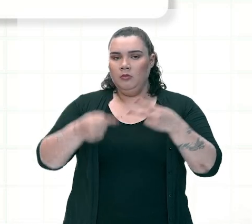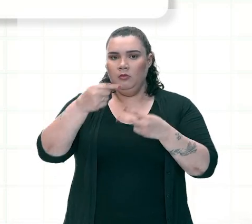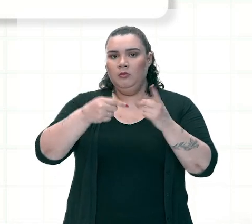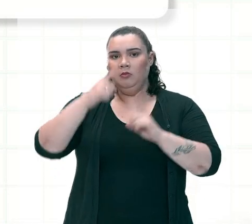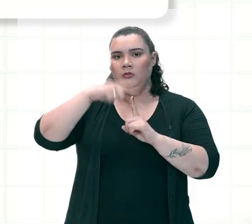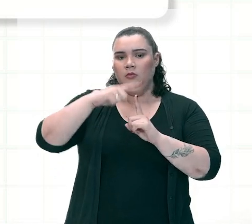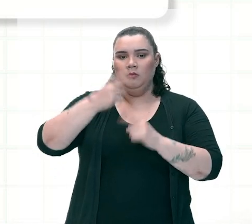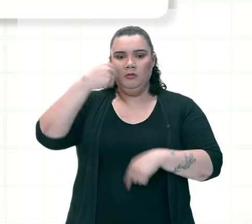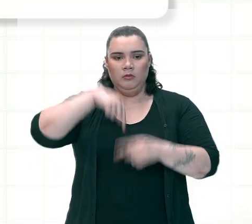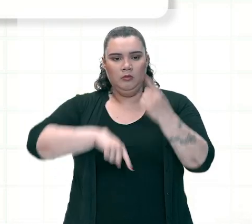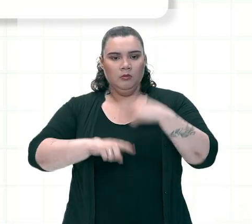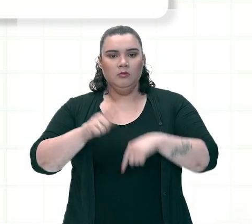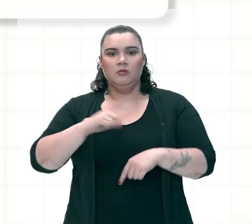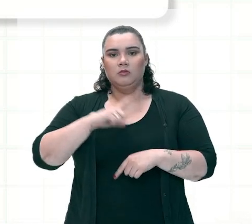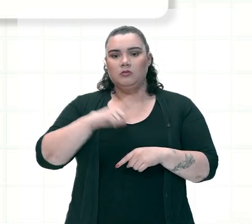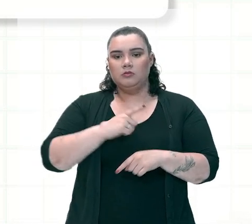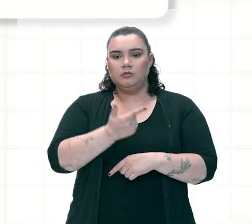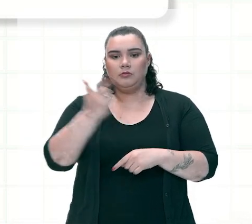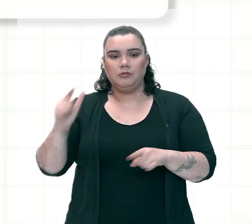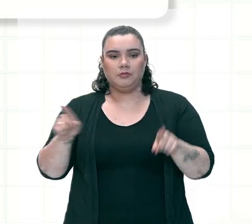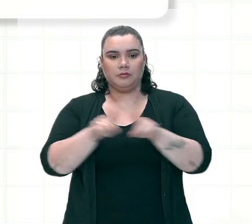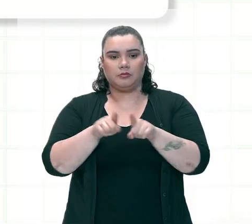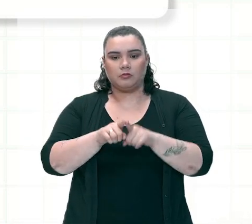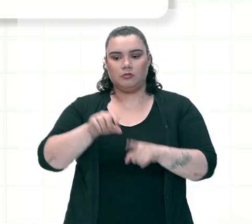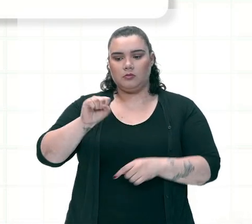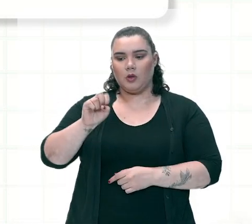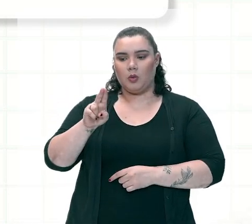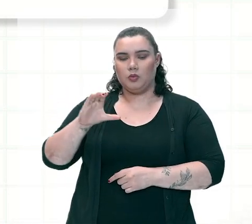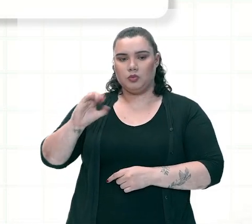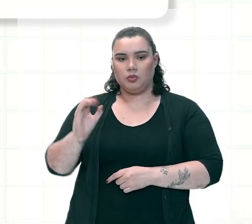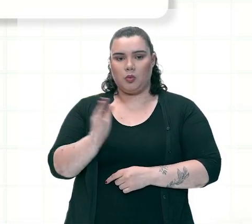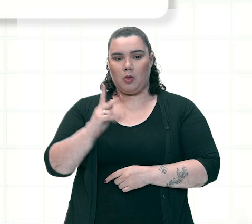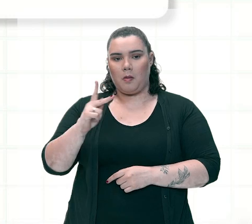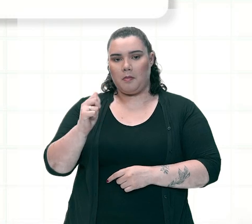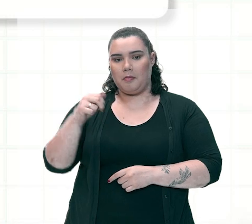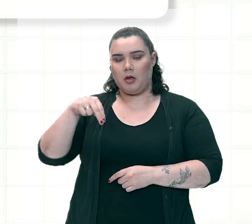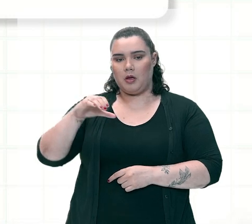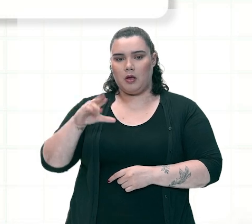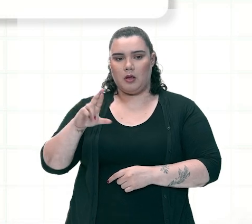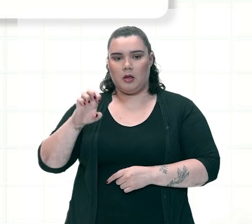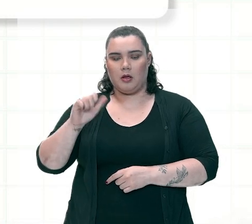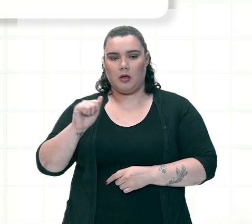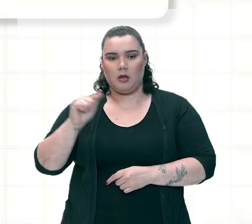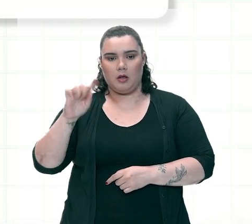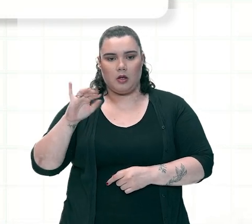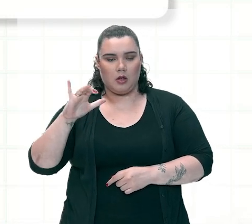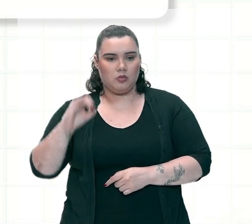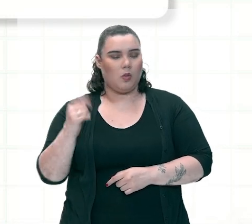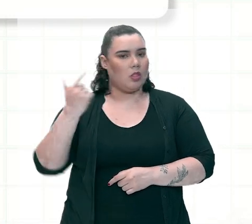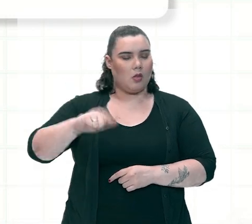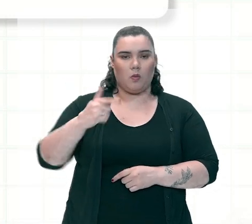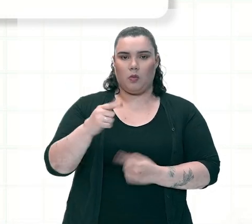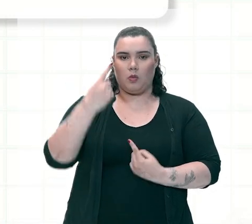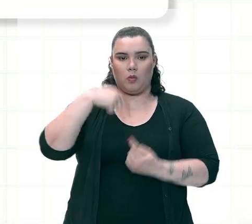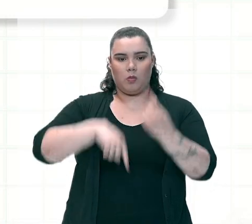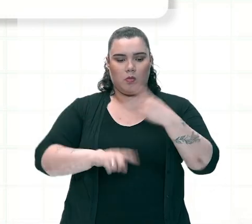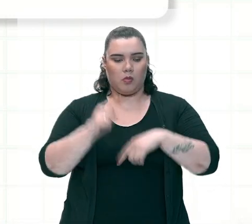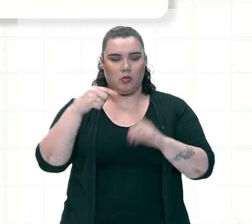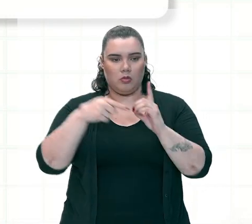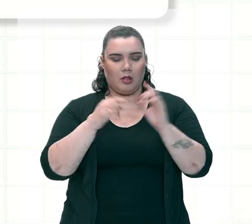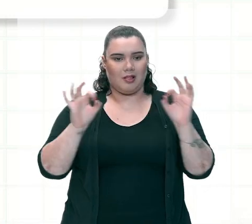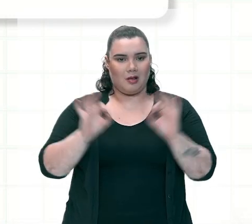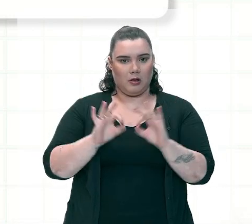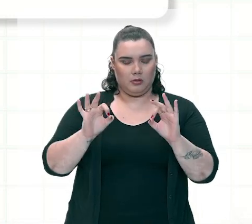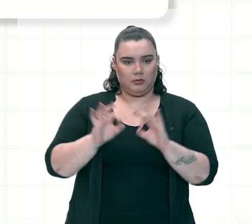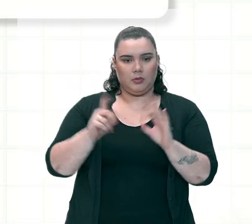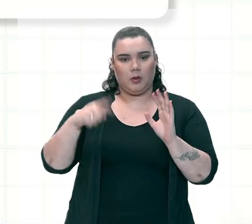também. E o suco pancreático, certo? O qual não contém hormônios, certo? O suco pancreático não contém hormônios,